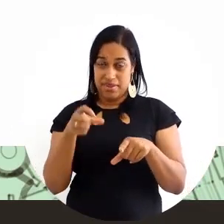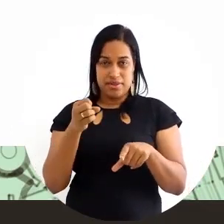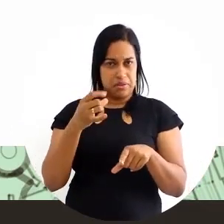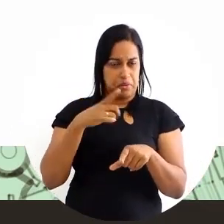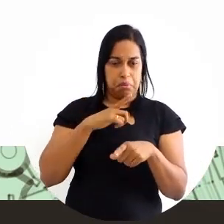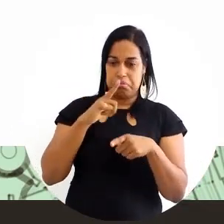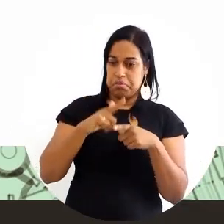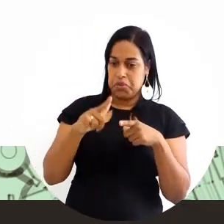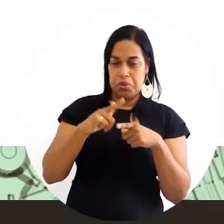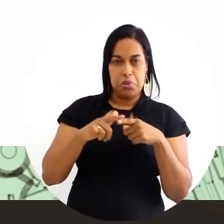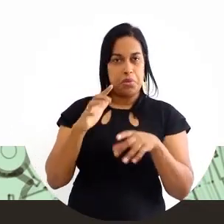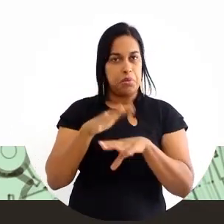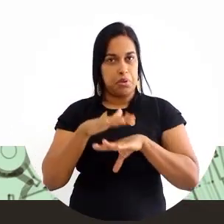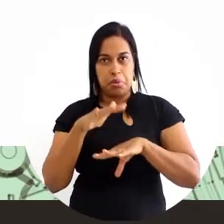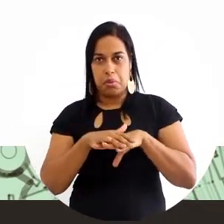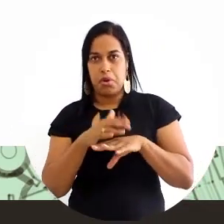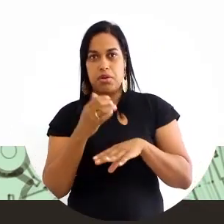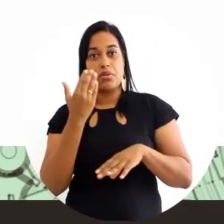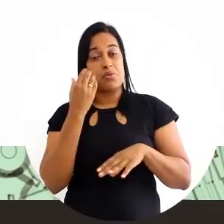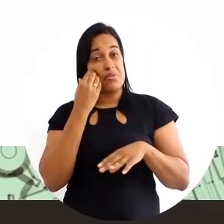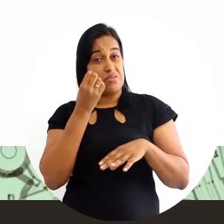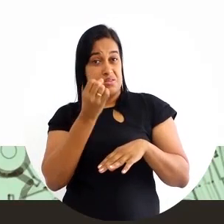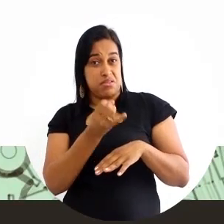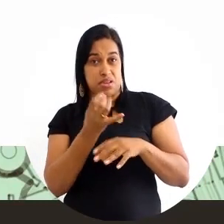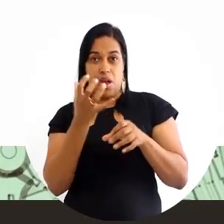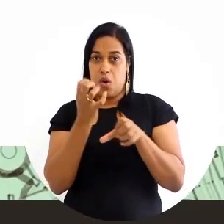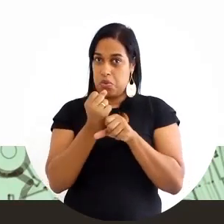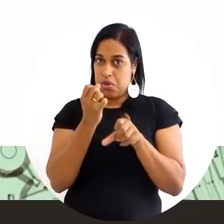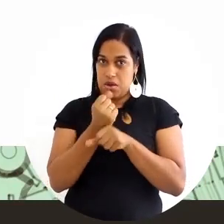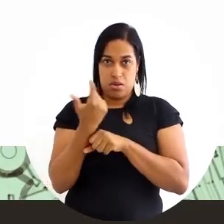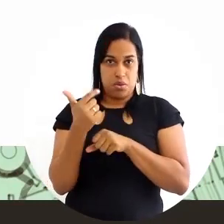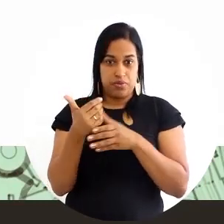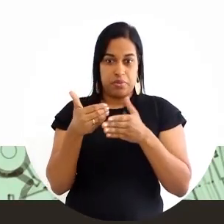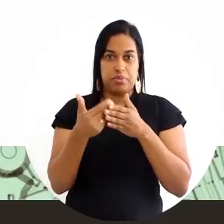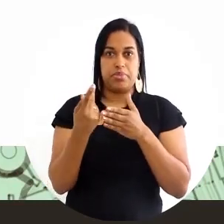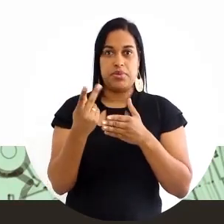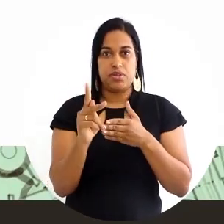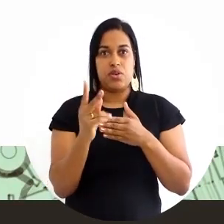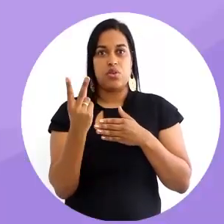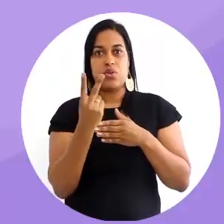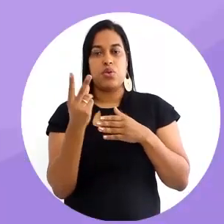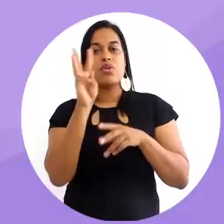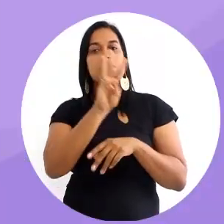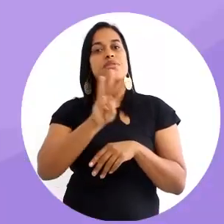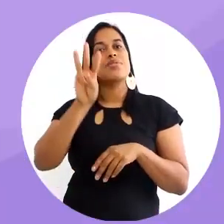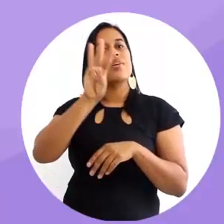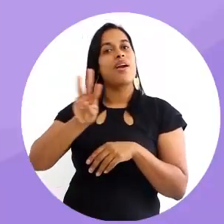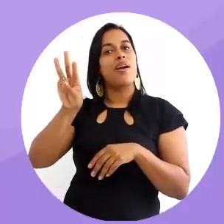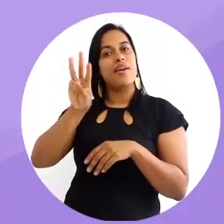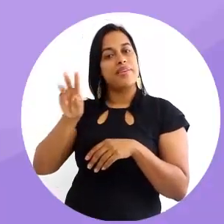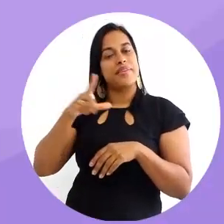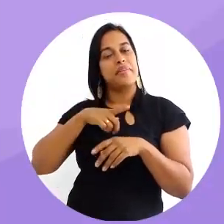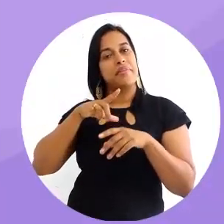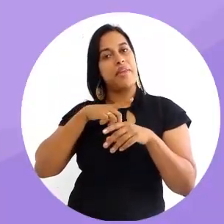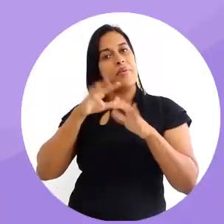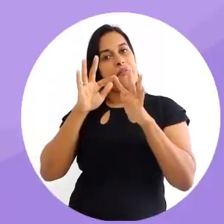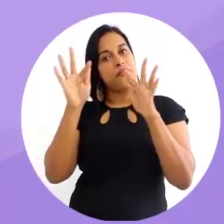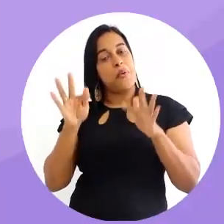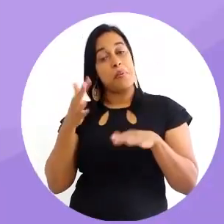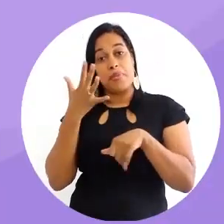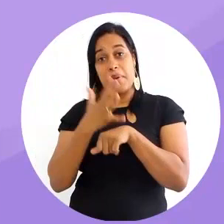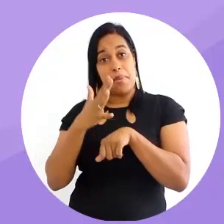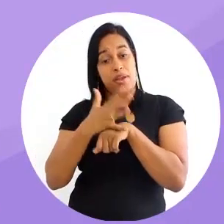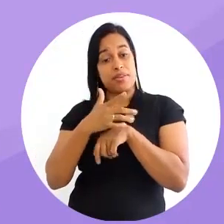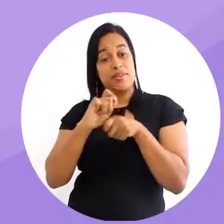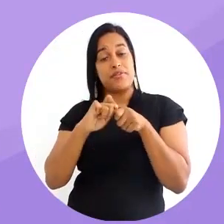Mas, quem tiver algum problema com matemática, ou mesmo se a calculadora não estiver à sua mão, eu indico aí dois sites que lhe fornecem uma forma